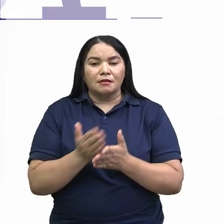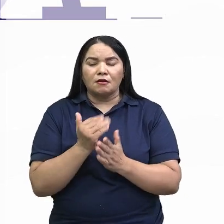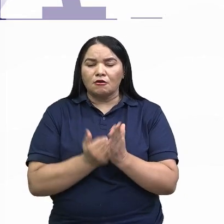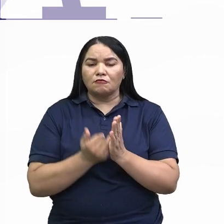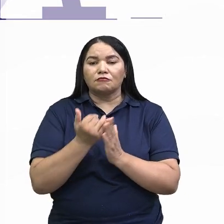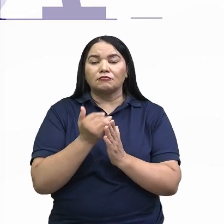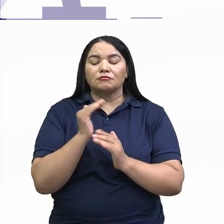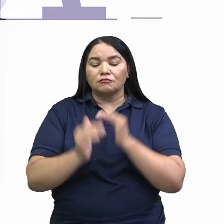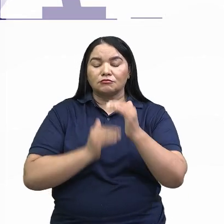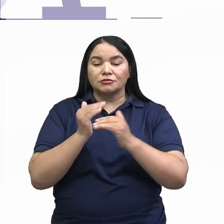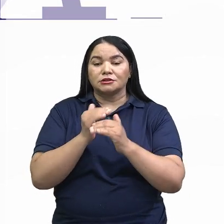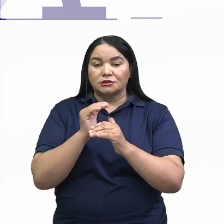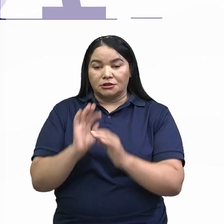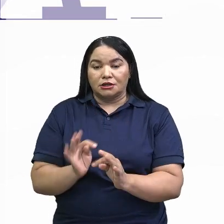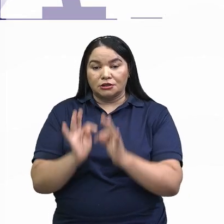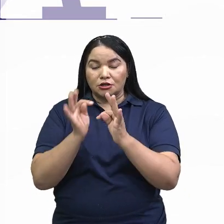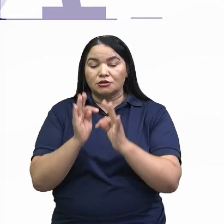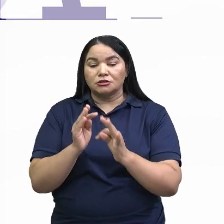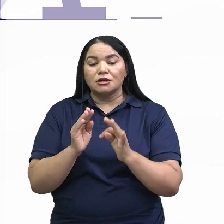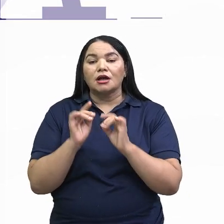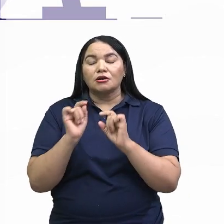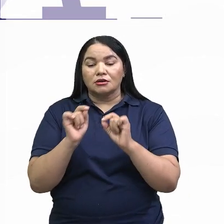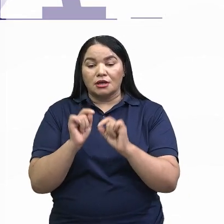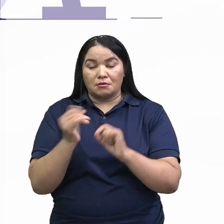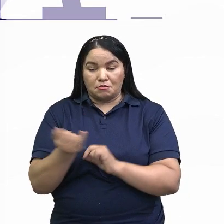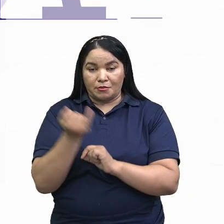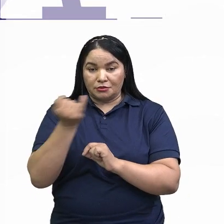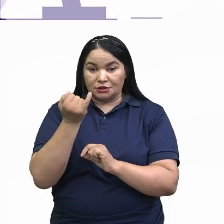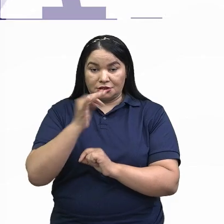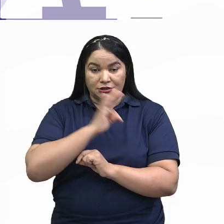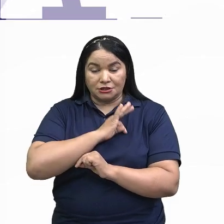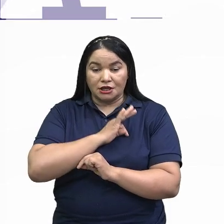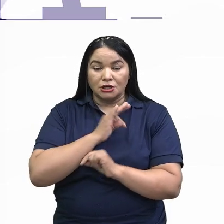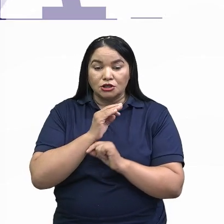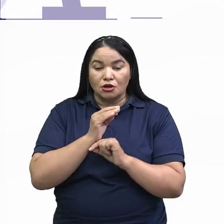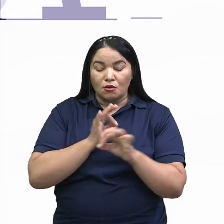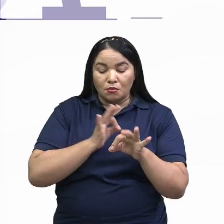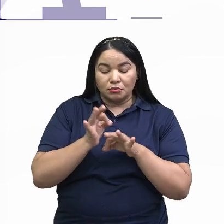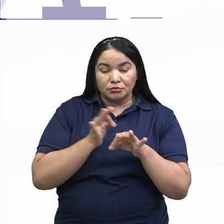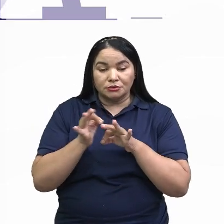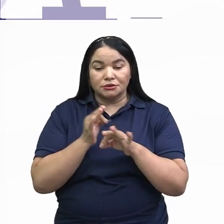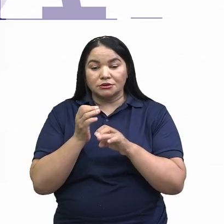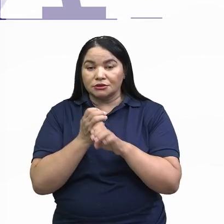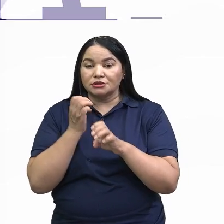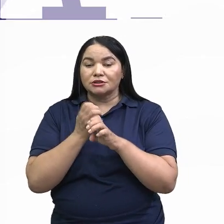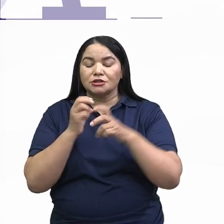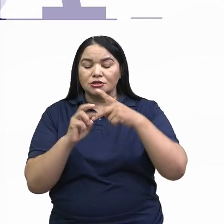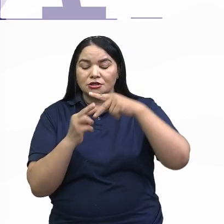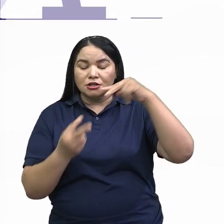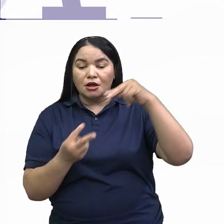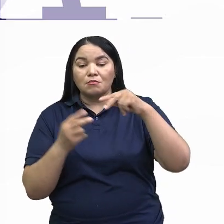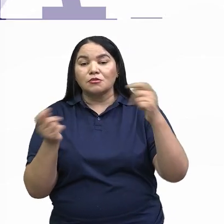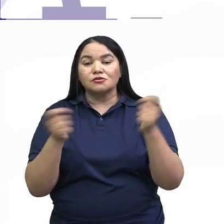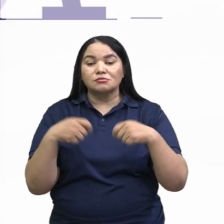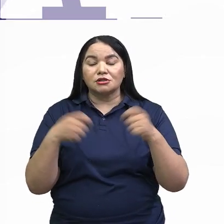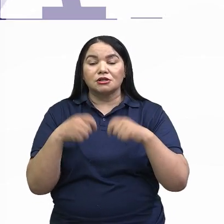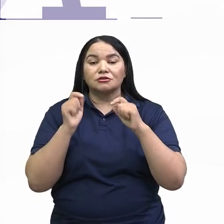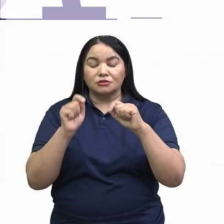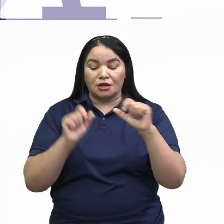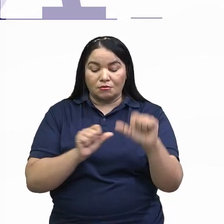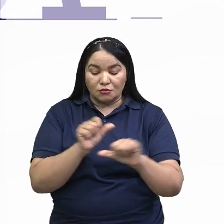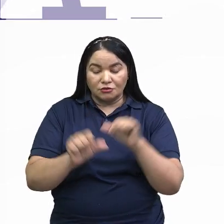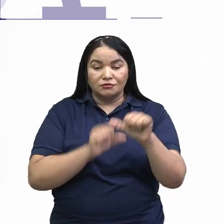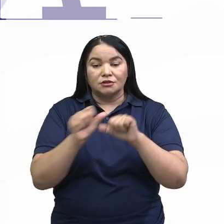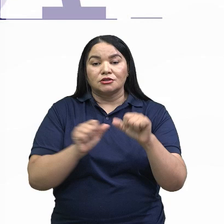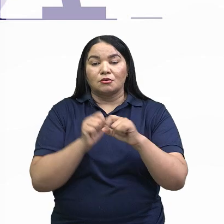da biotecnologia, surgiram importantes técnicas de engenharia genética que possibilitaram a modificação